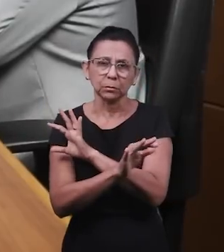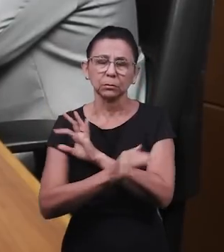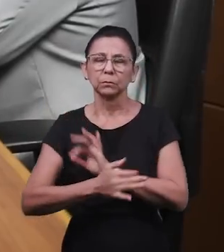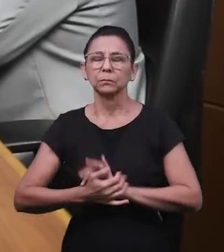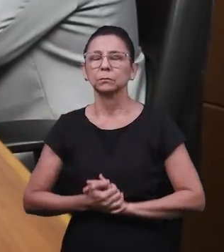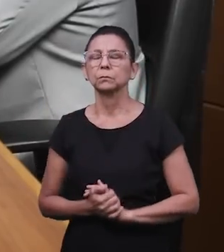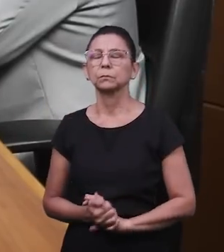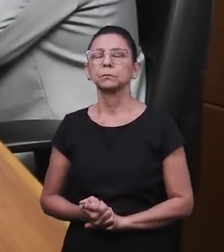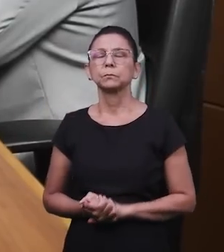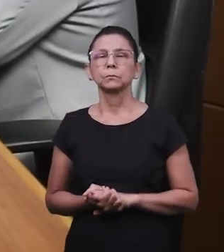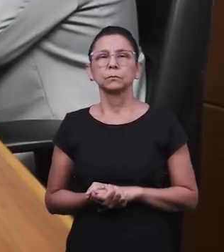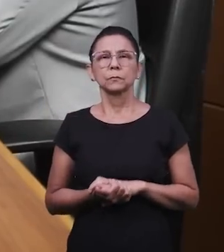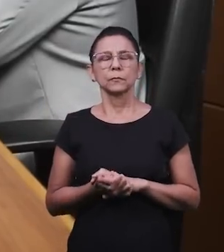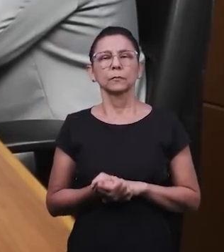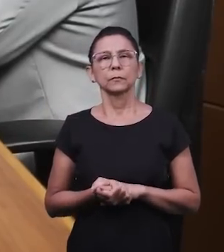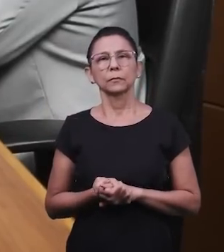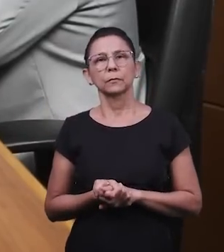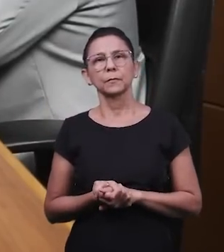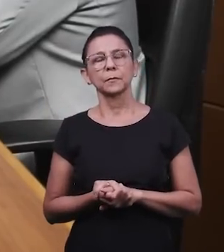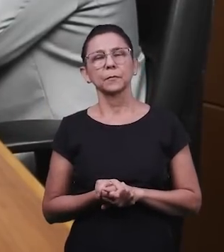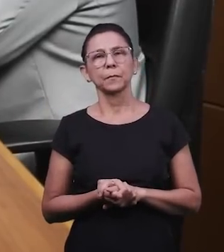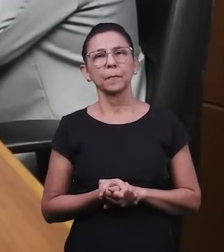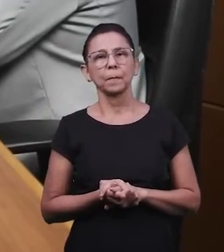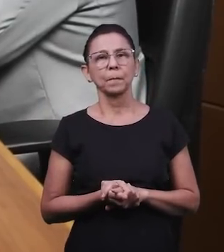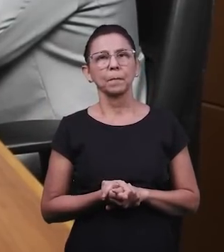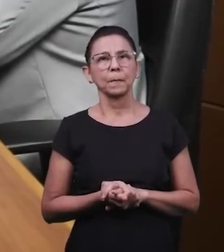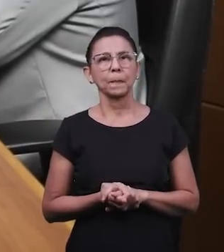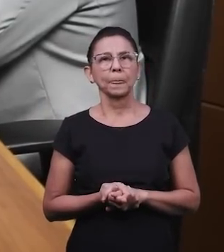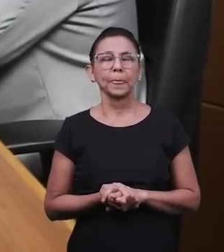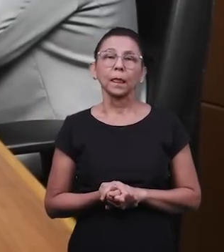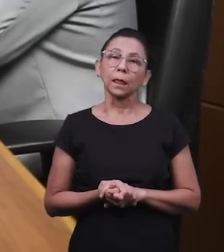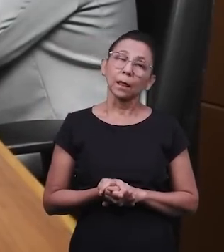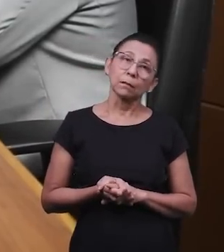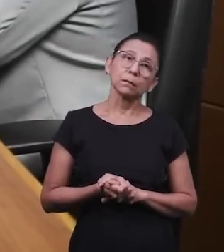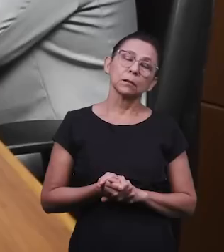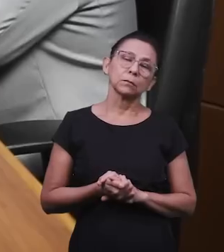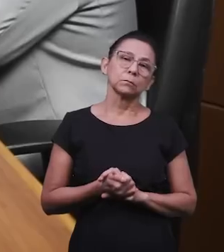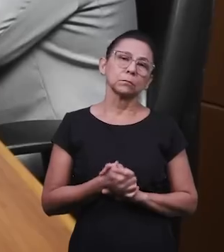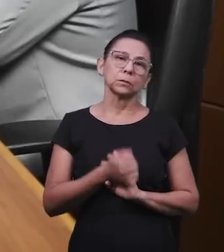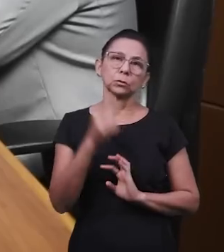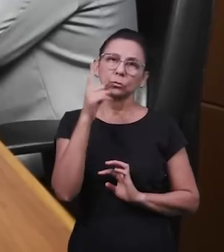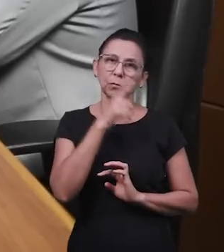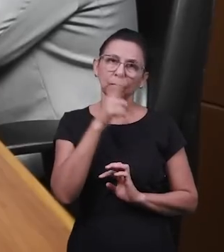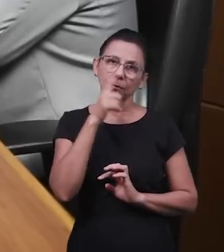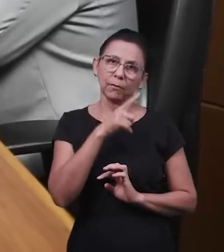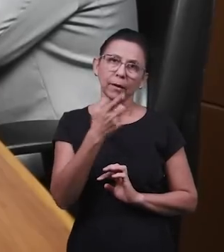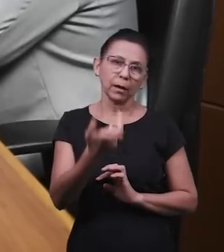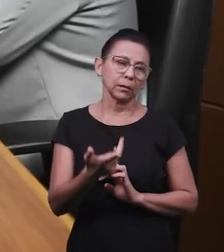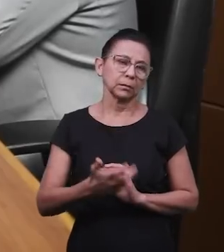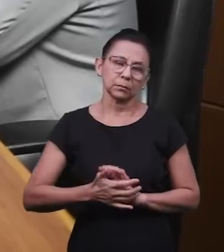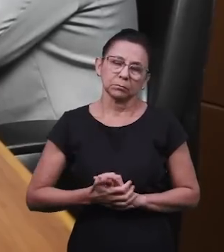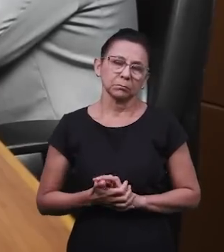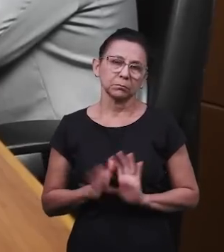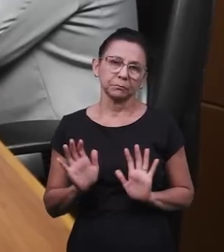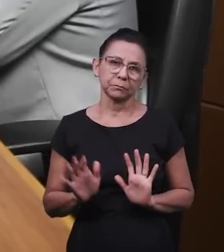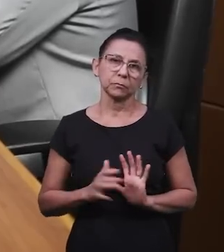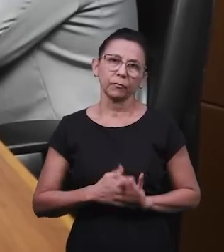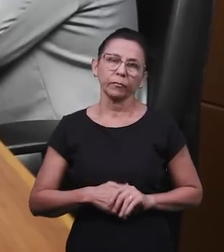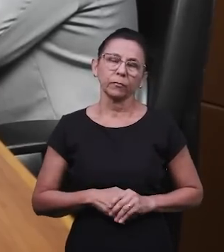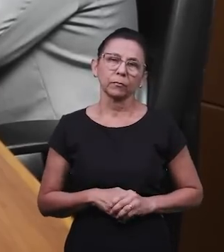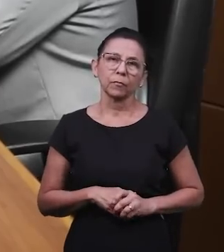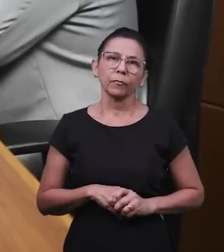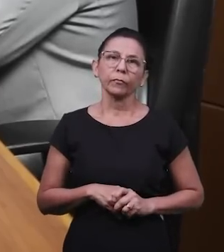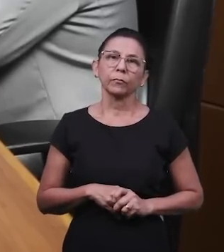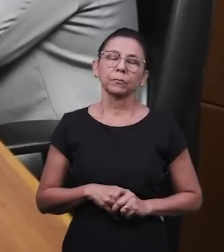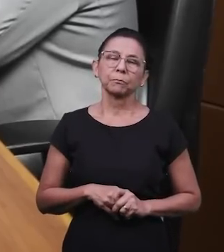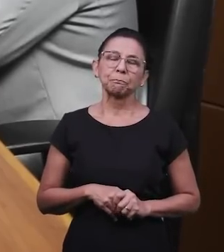especificamente pela sua falha que você está fazendo, que seja onde você estiver fazendo isso, você tem gente que a